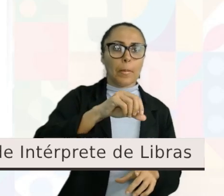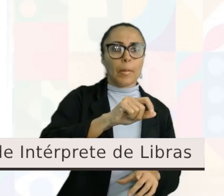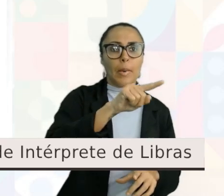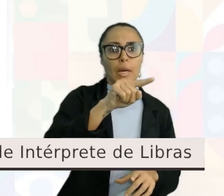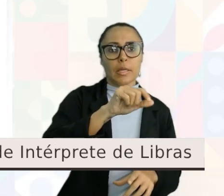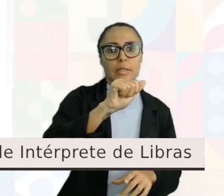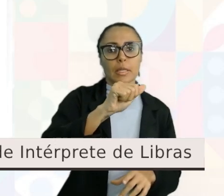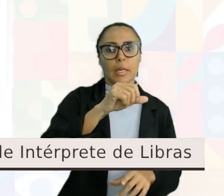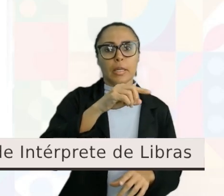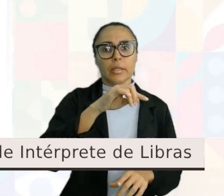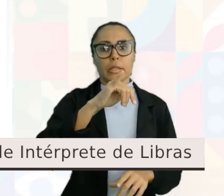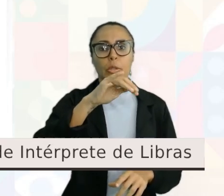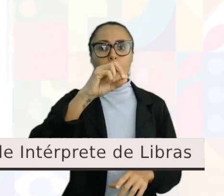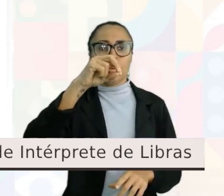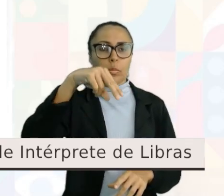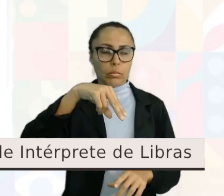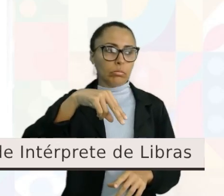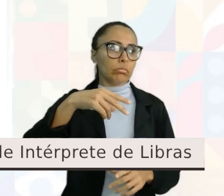pessoal